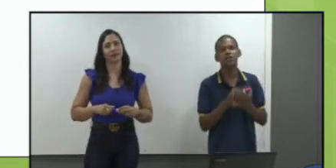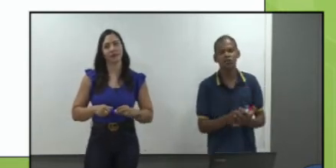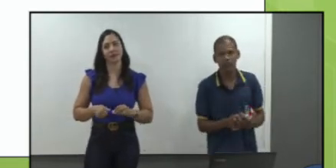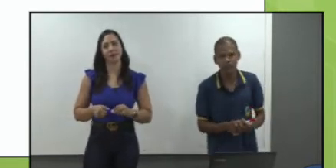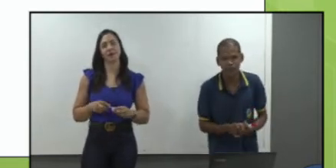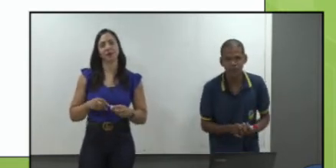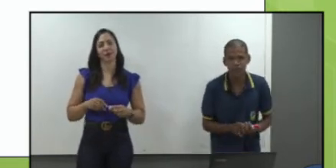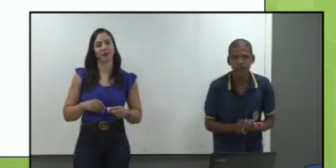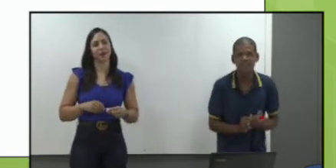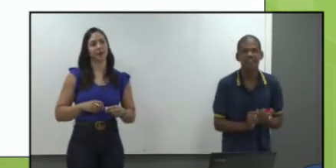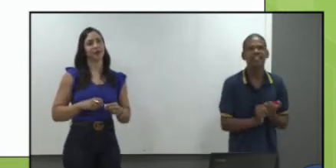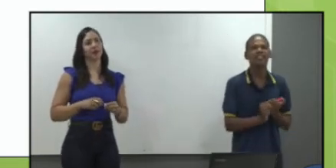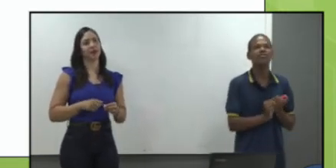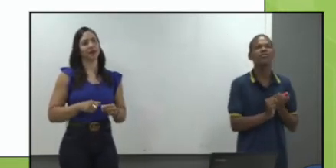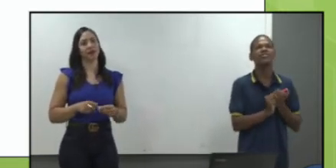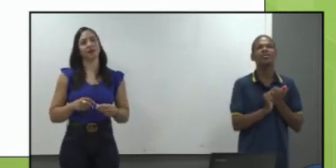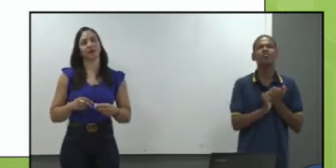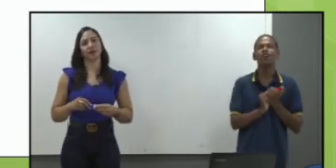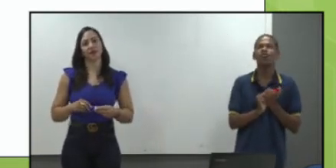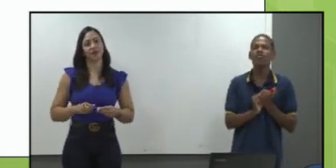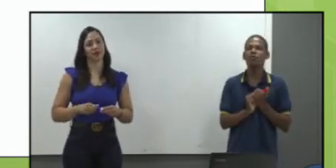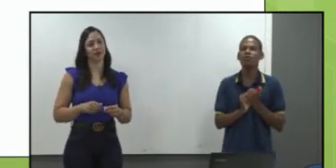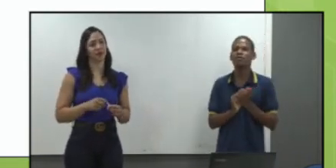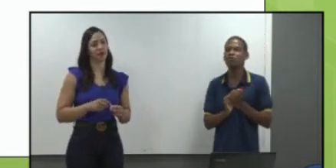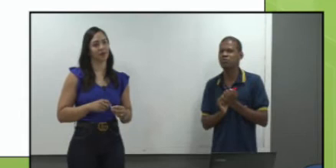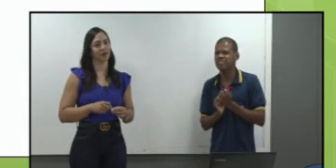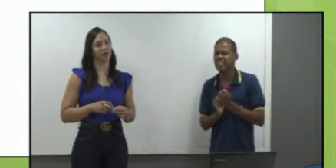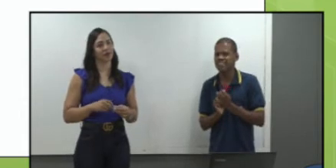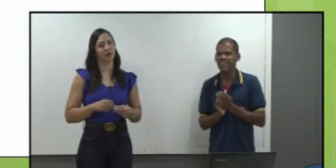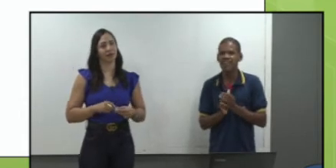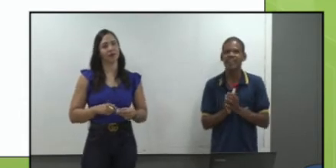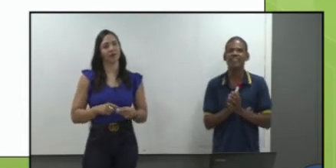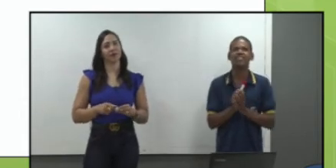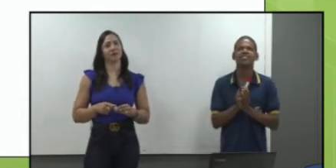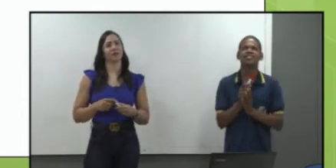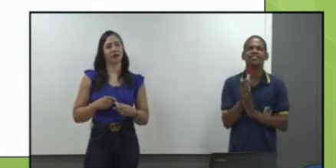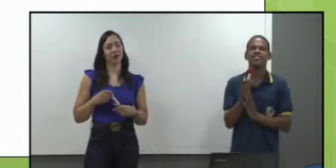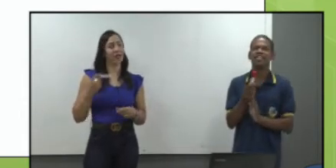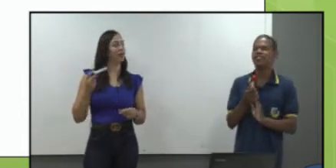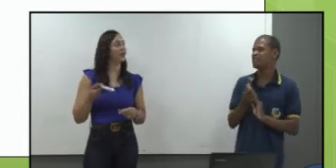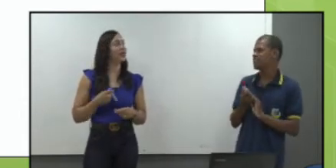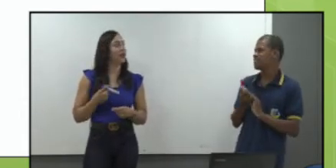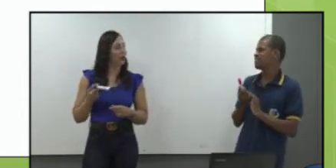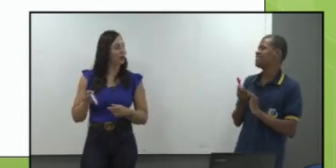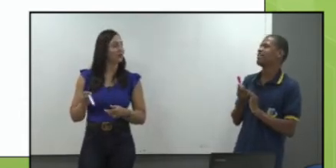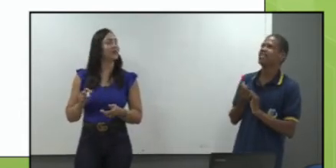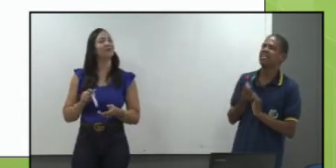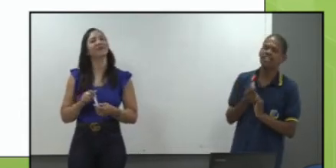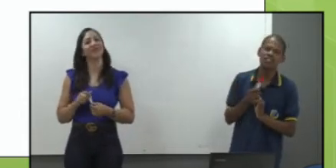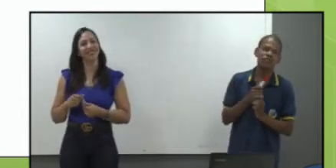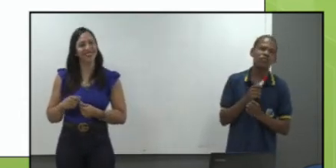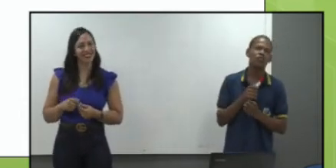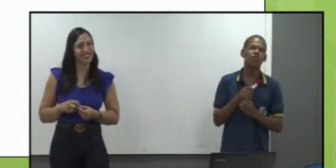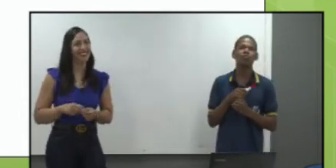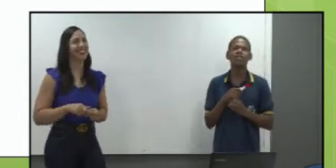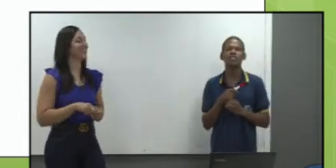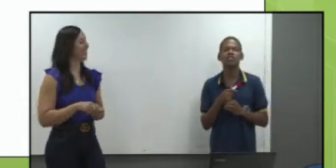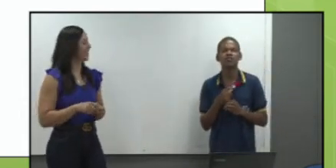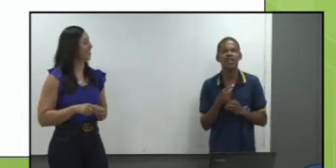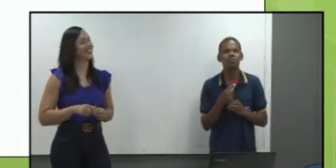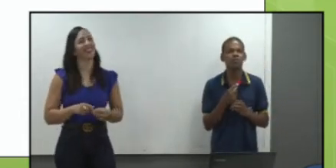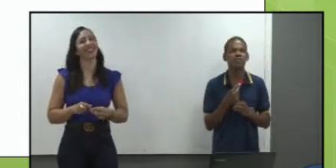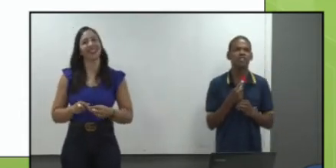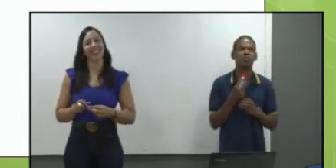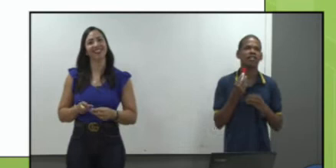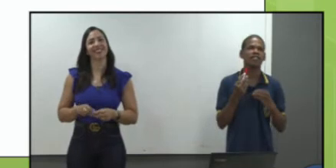A história do frevo, não é isso? Frevo, professora, surgiu lá atrás. No século XIX. Isso. Muita